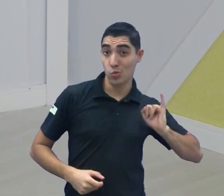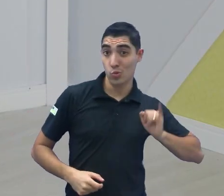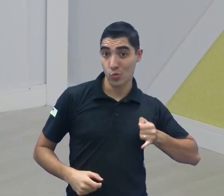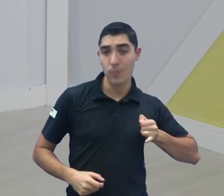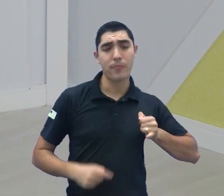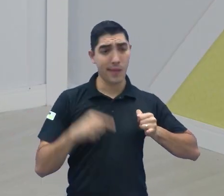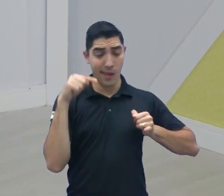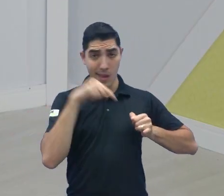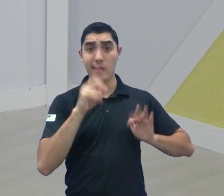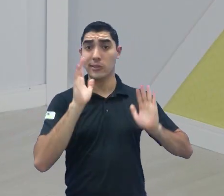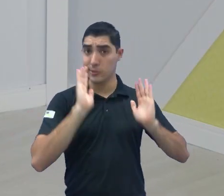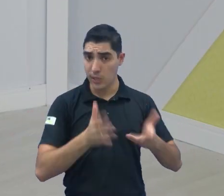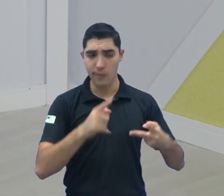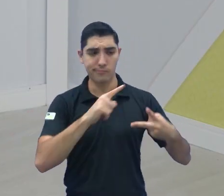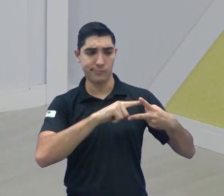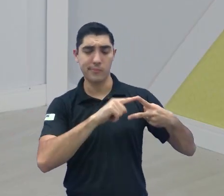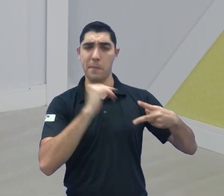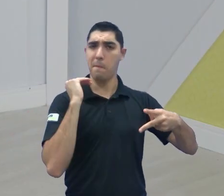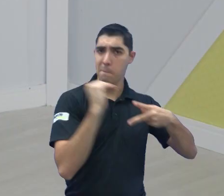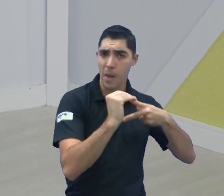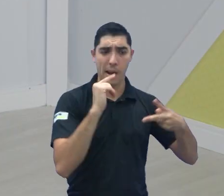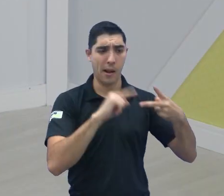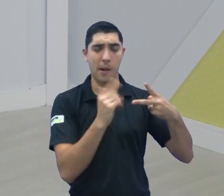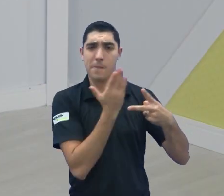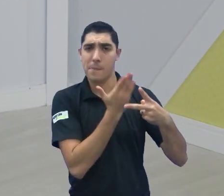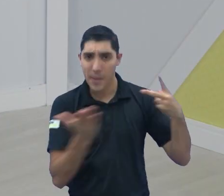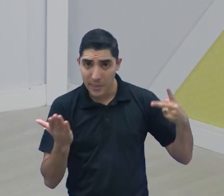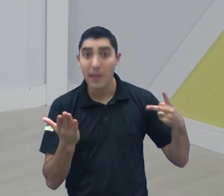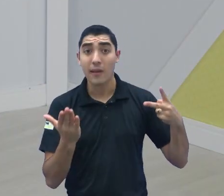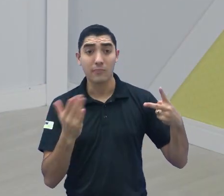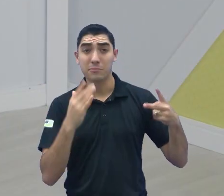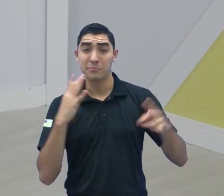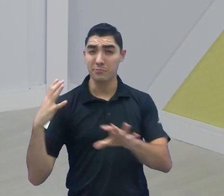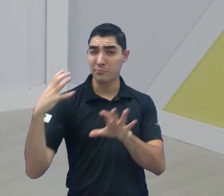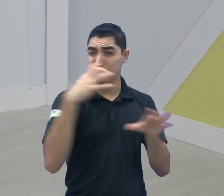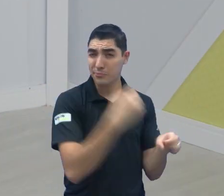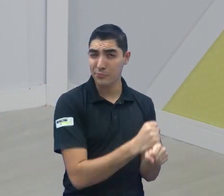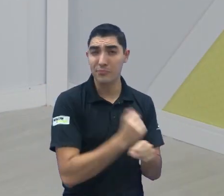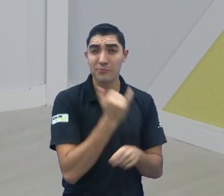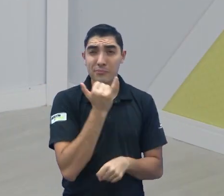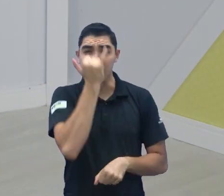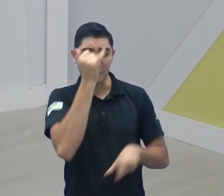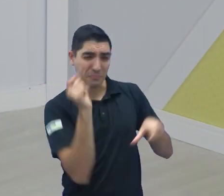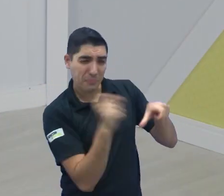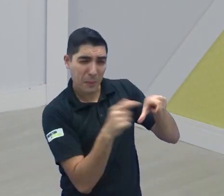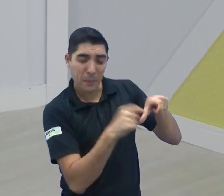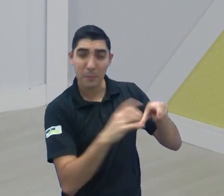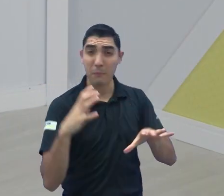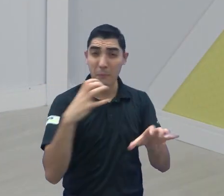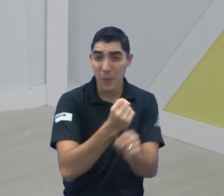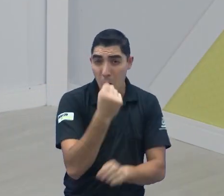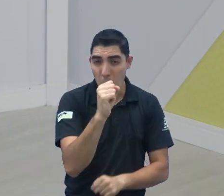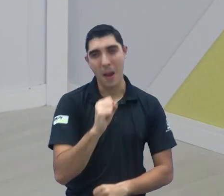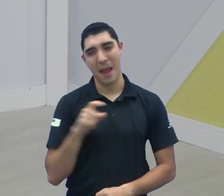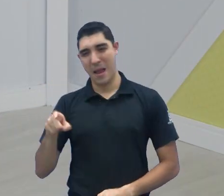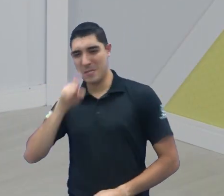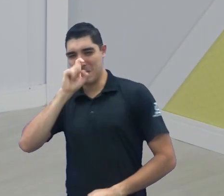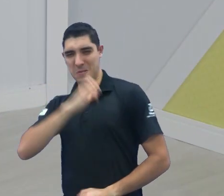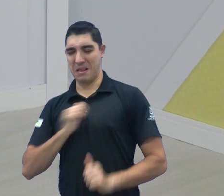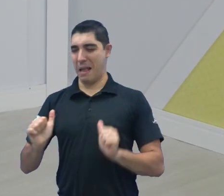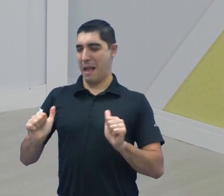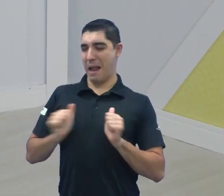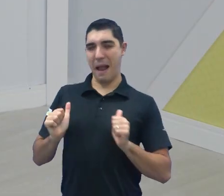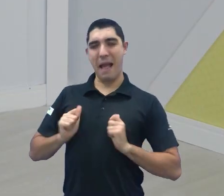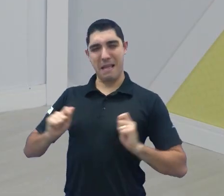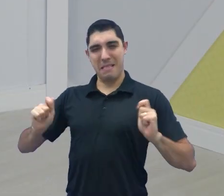um empate e uma derrota, sofreu 8 gols até então. E aí o São José pensou, acho que tá tranquilo.